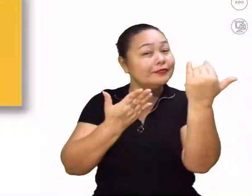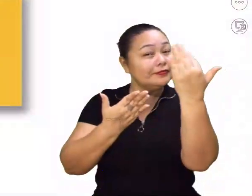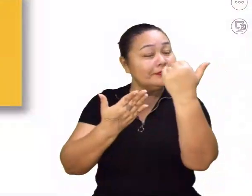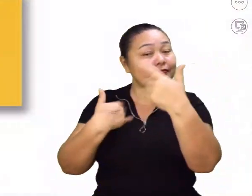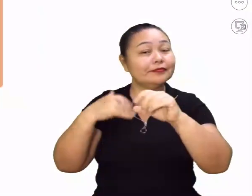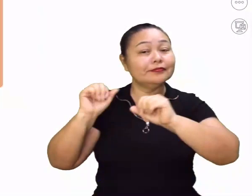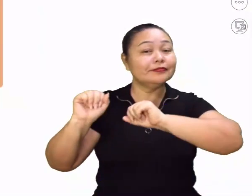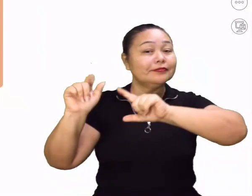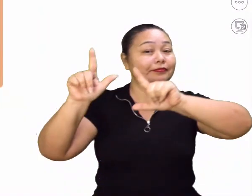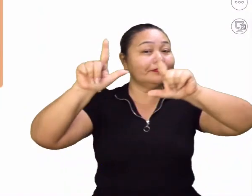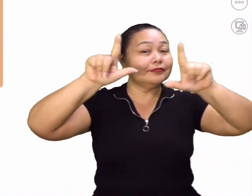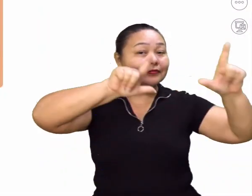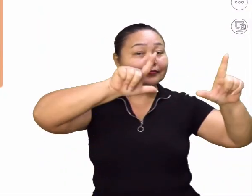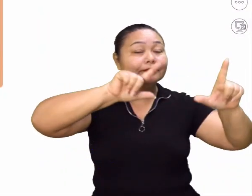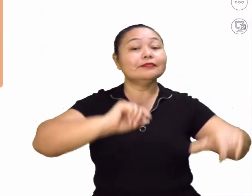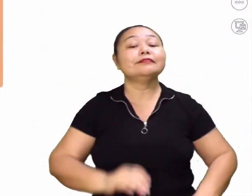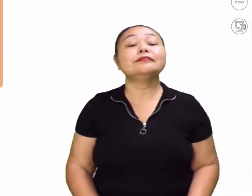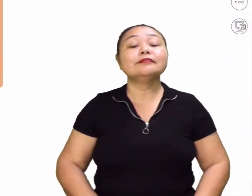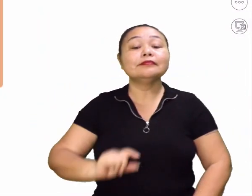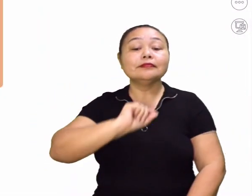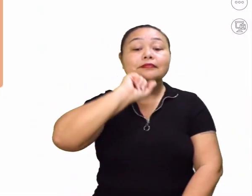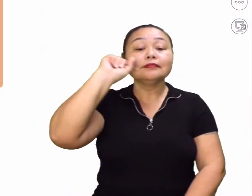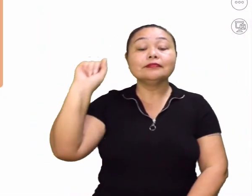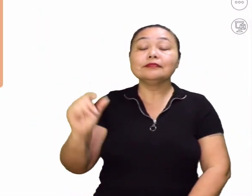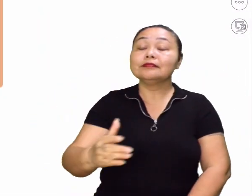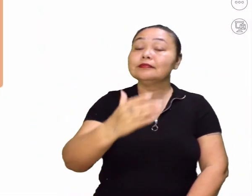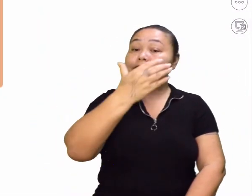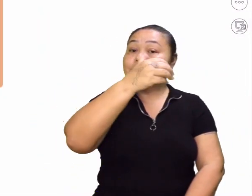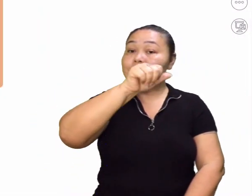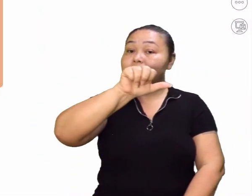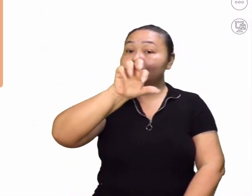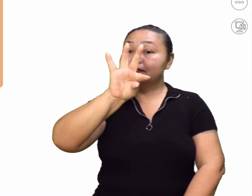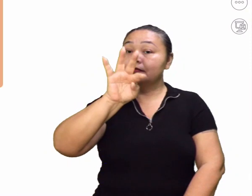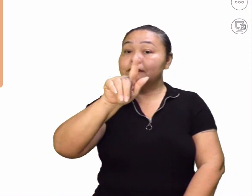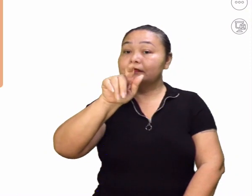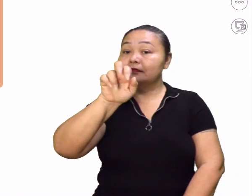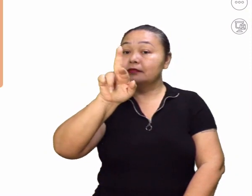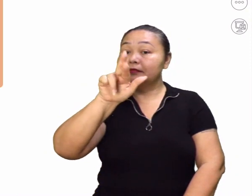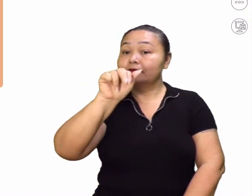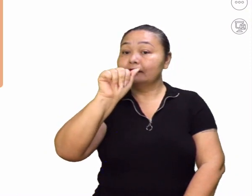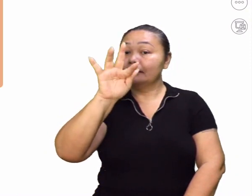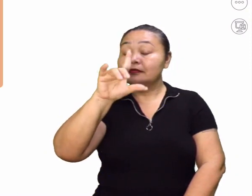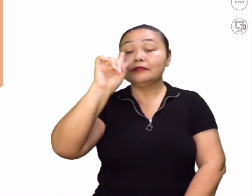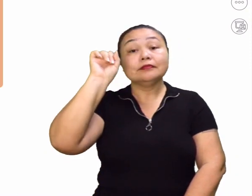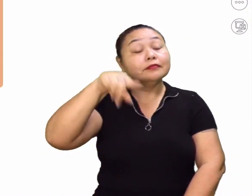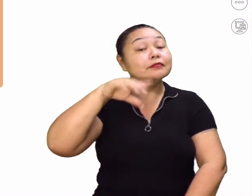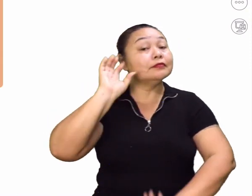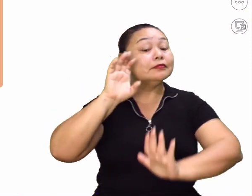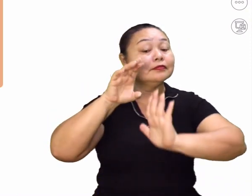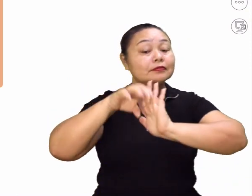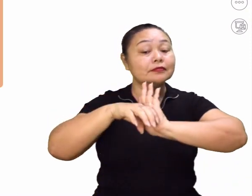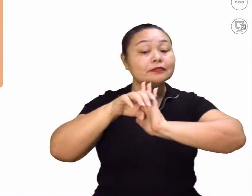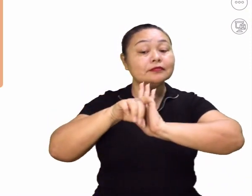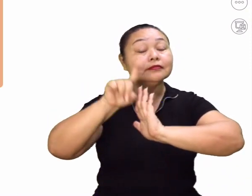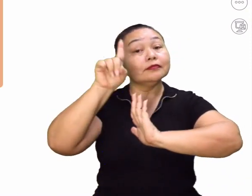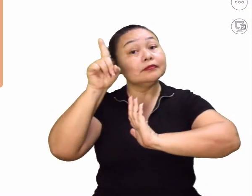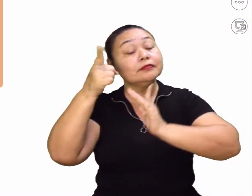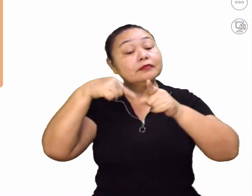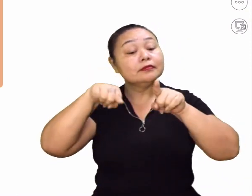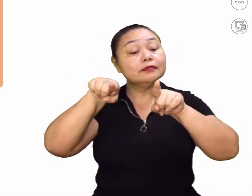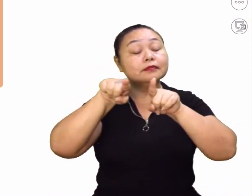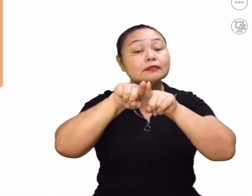para a teleaula. O que é cartografia? É considerada uma ciência e uma